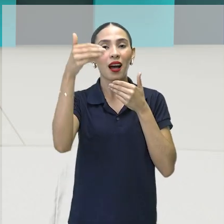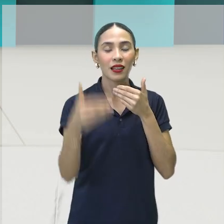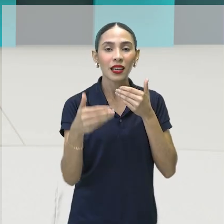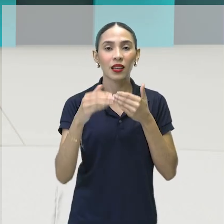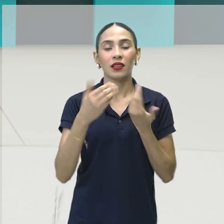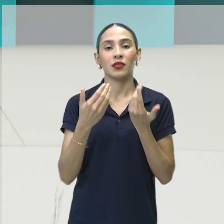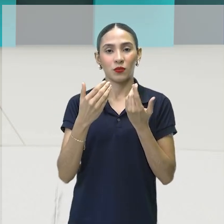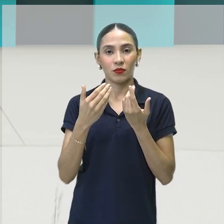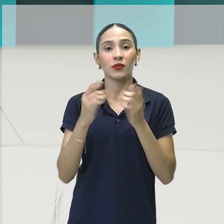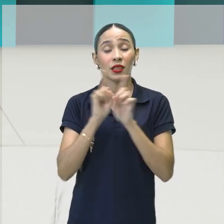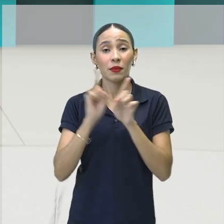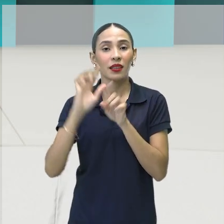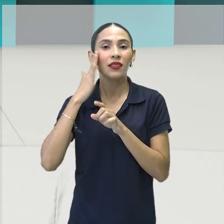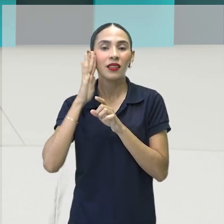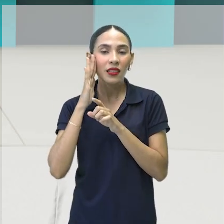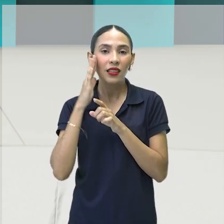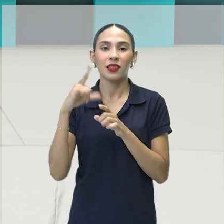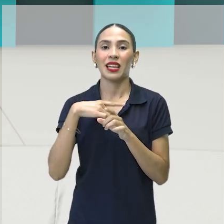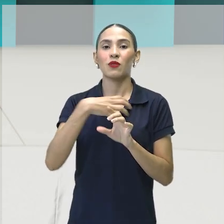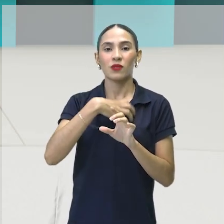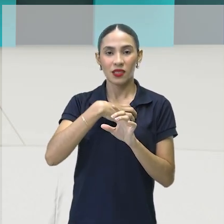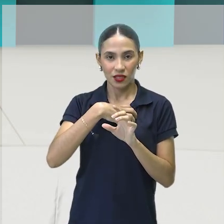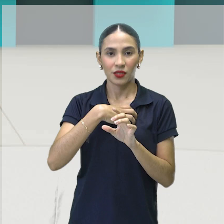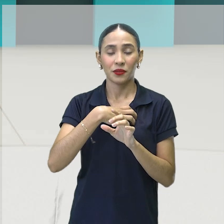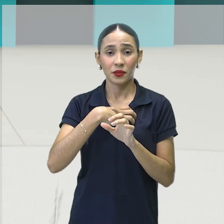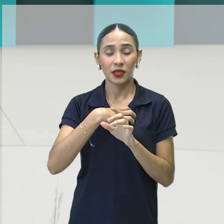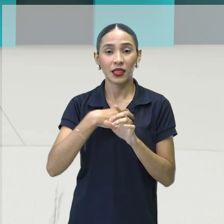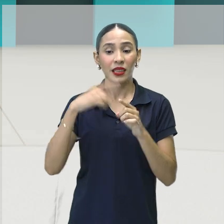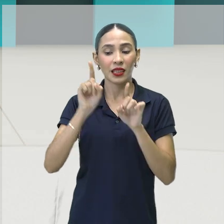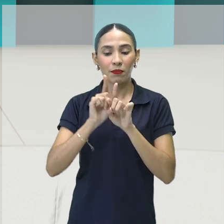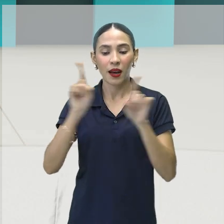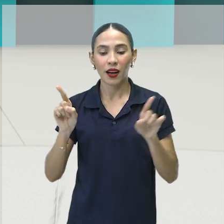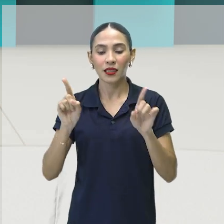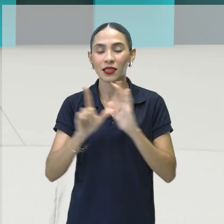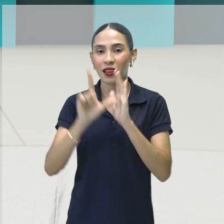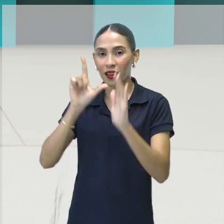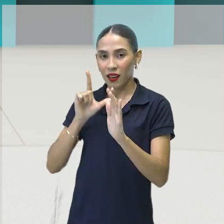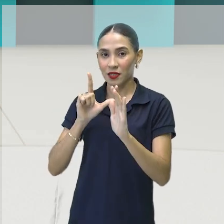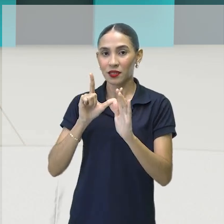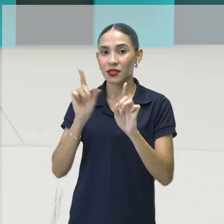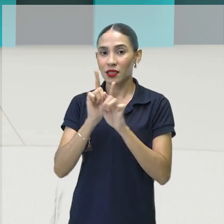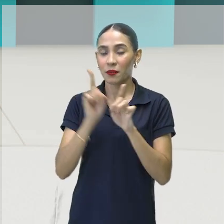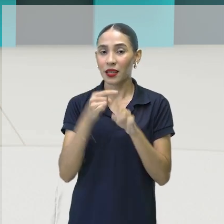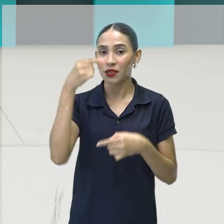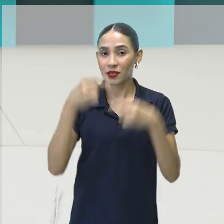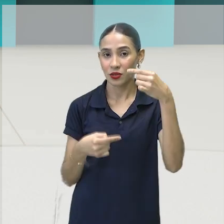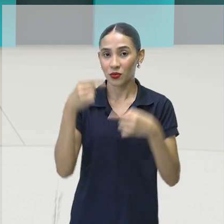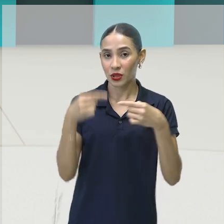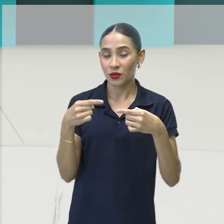do óbvio, entendendo que existe um sentido, e por trás daquilo que está sendo